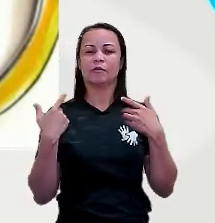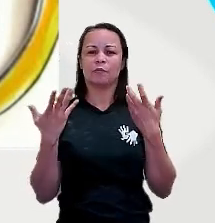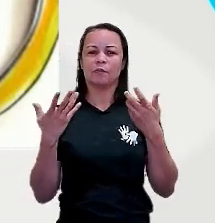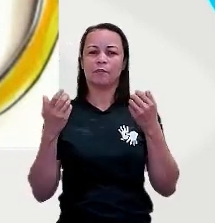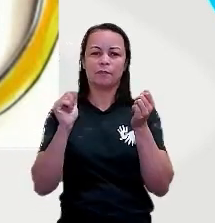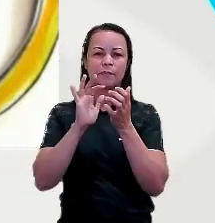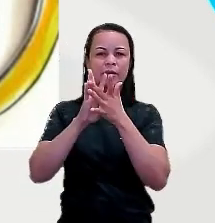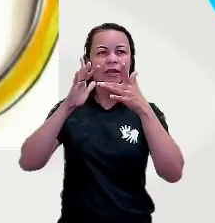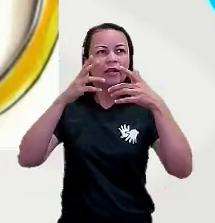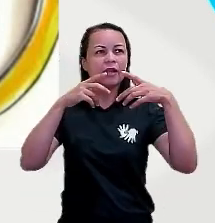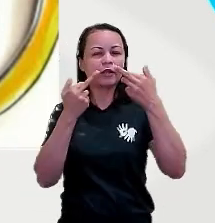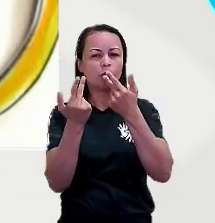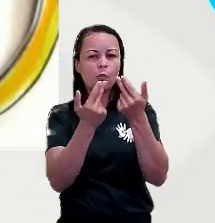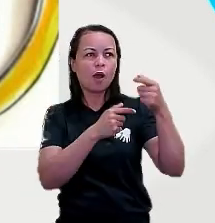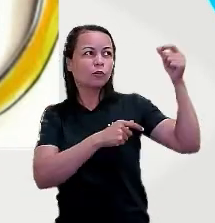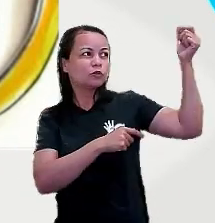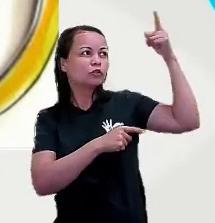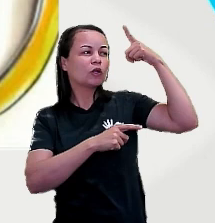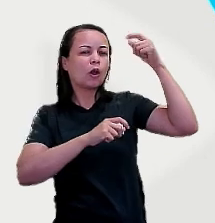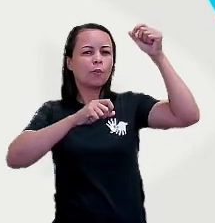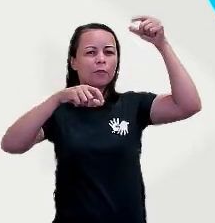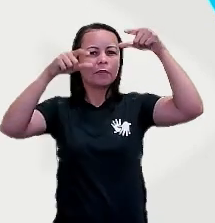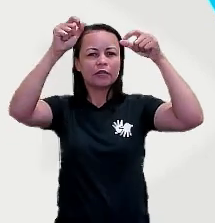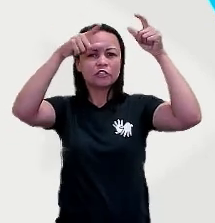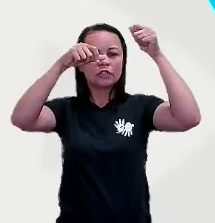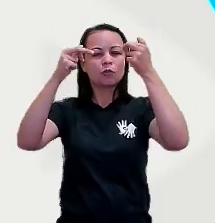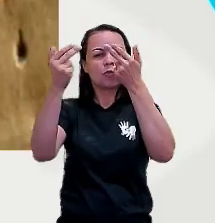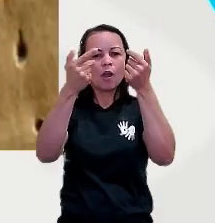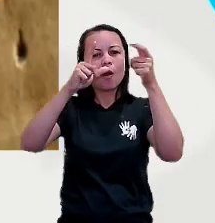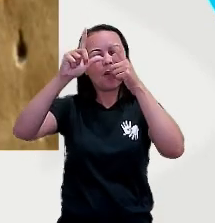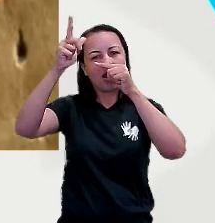sol, pisca como as estrelas.